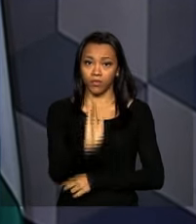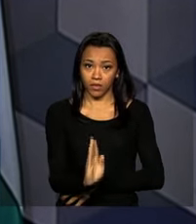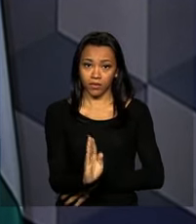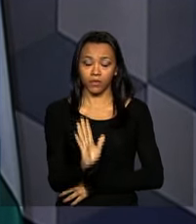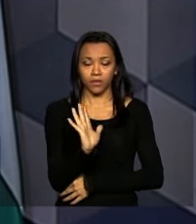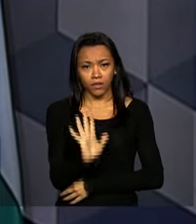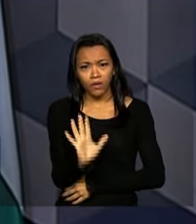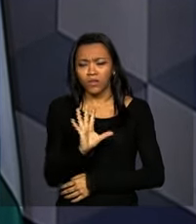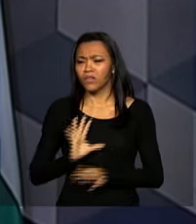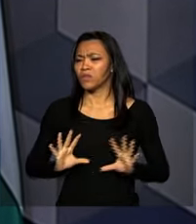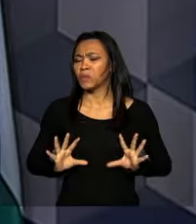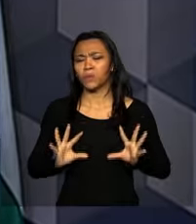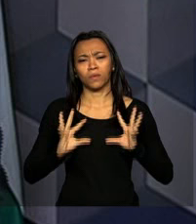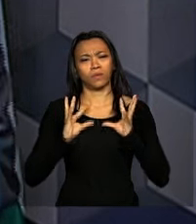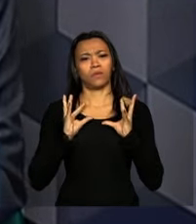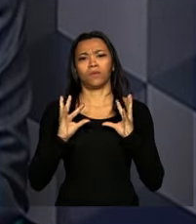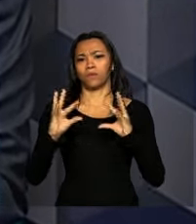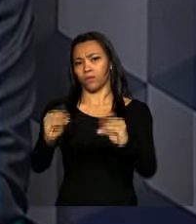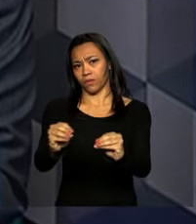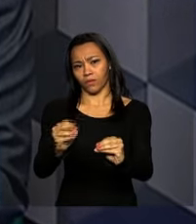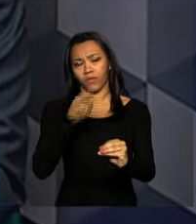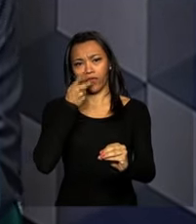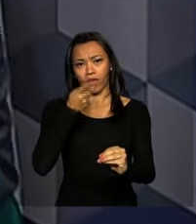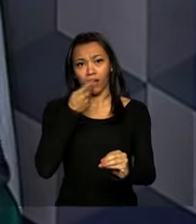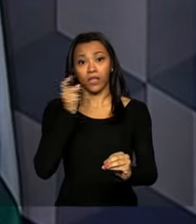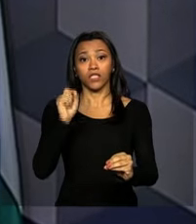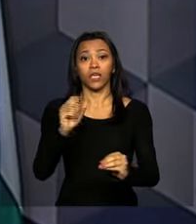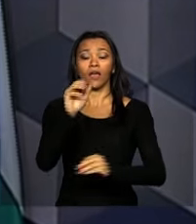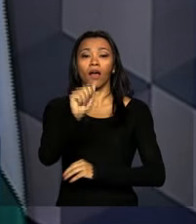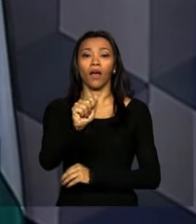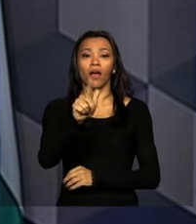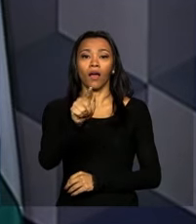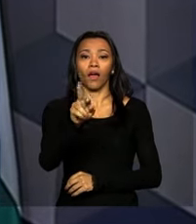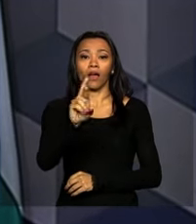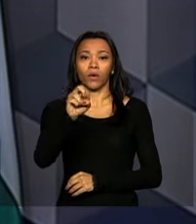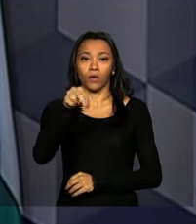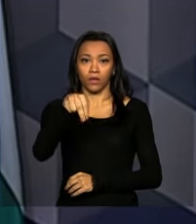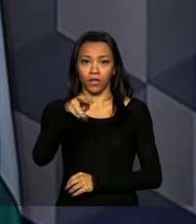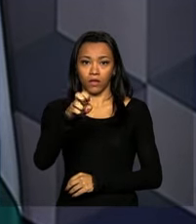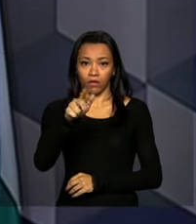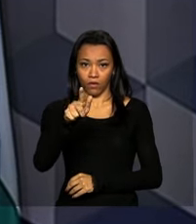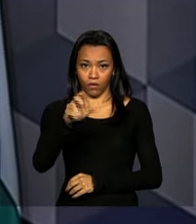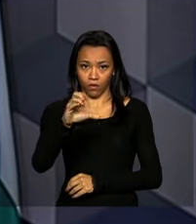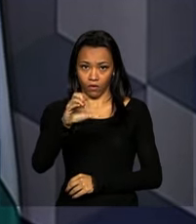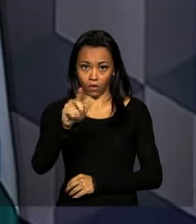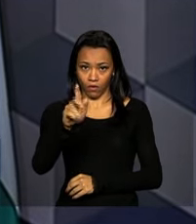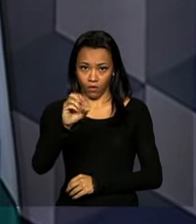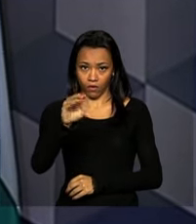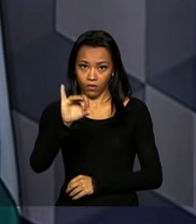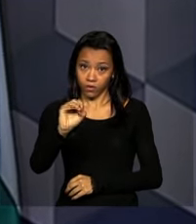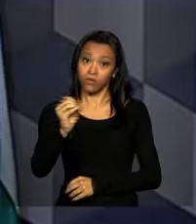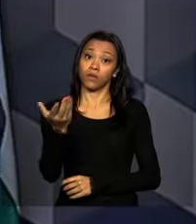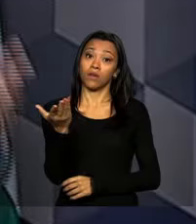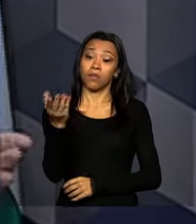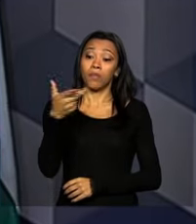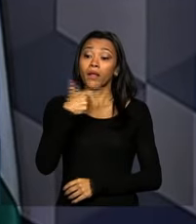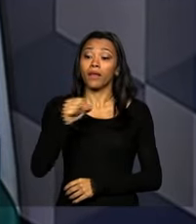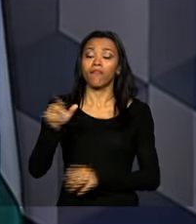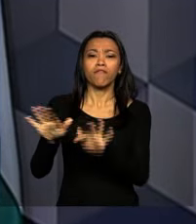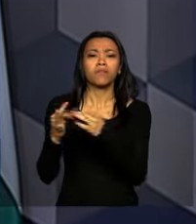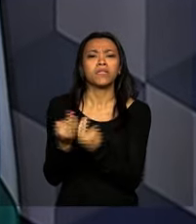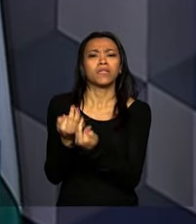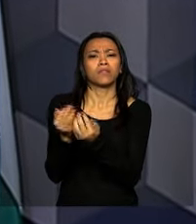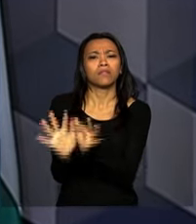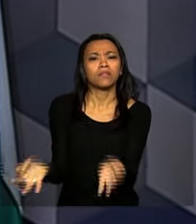em todas as suas vertentes. Falo aqui do agronegócio desde o nosso pequeno agricultor familiar, do